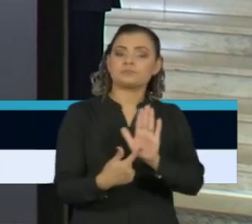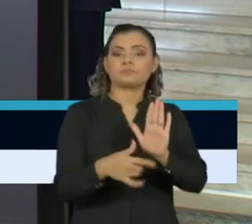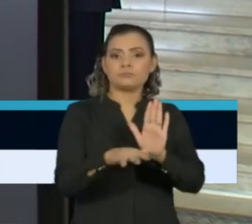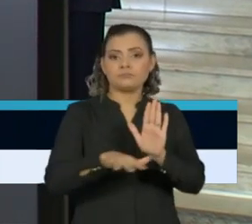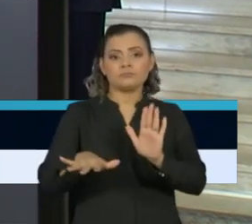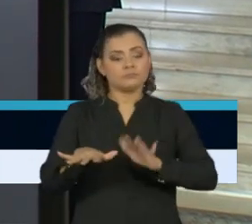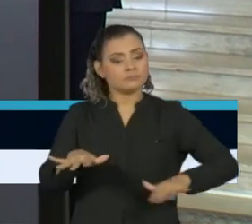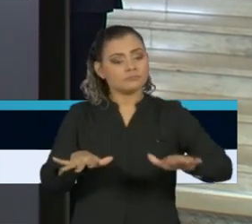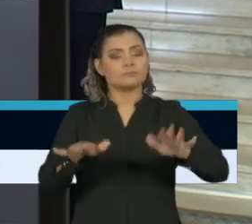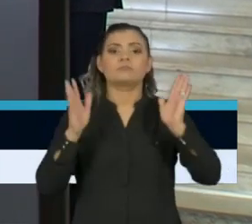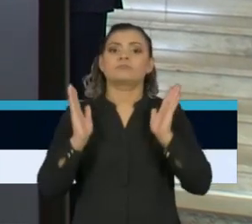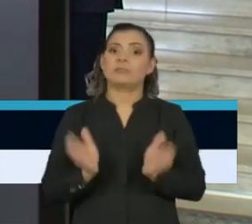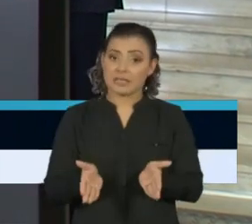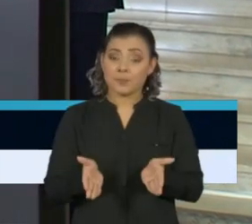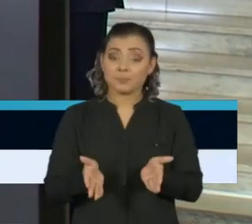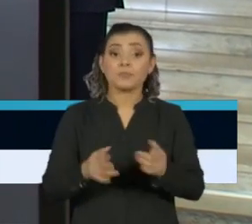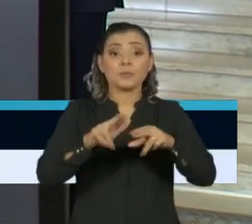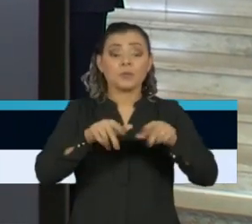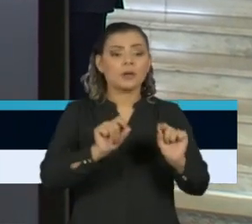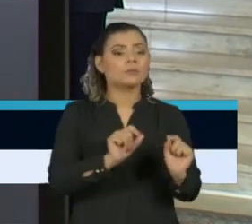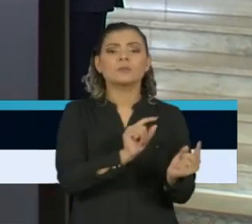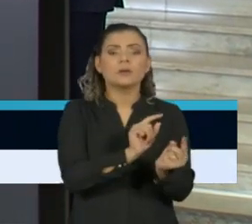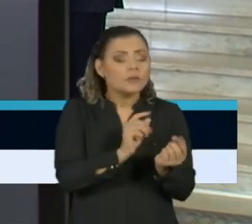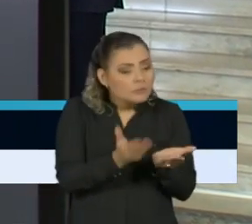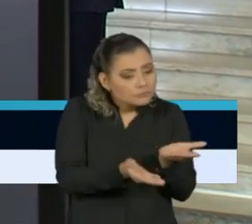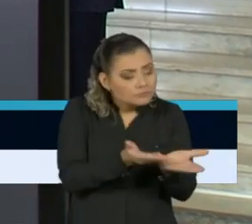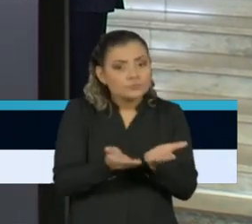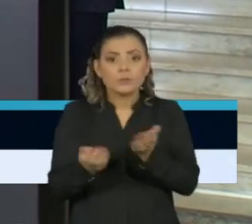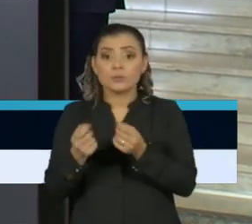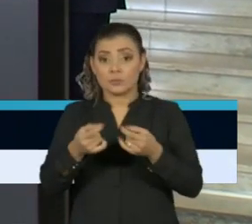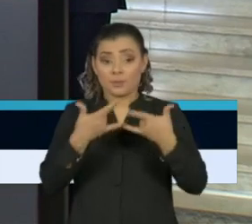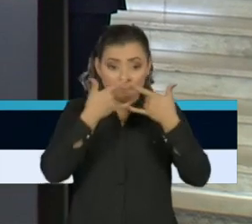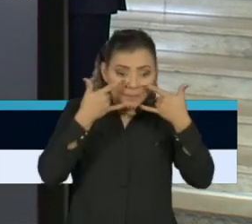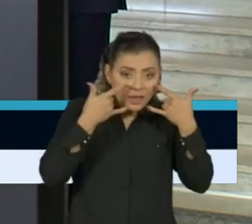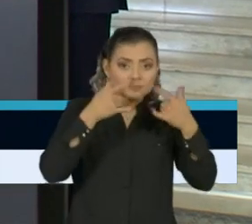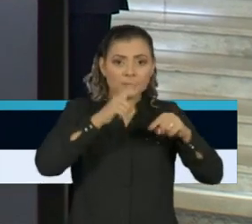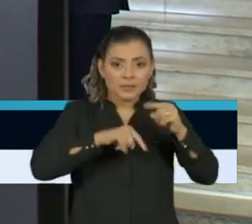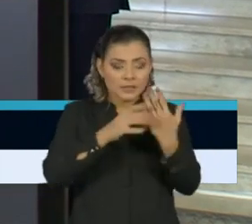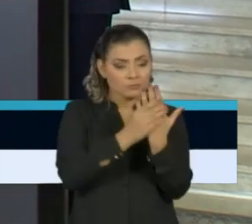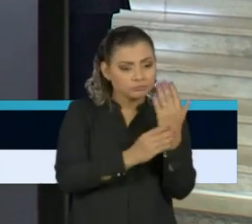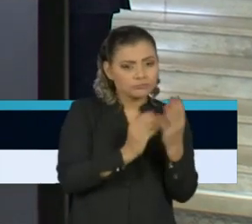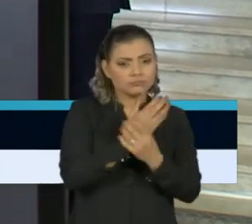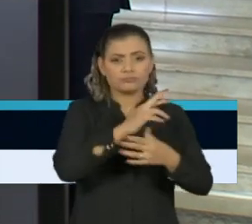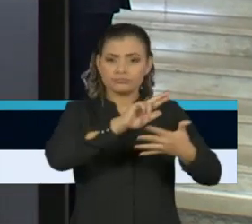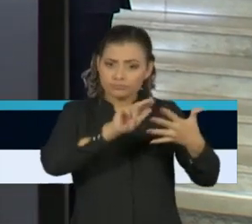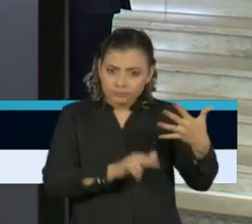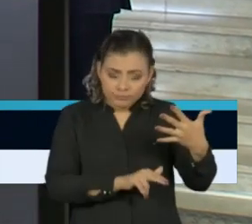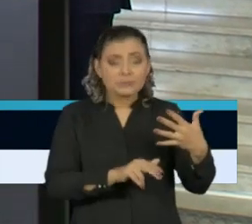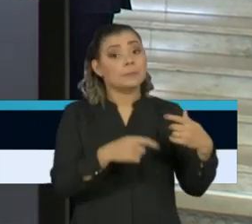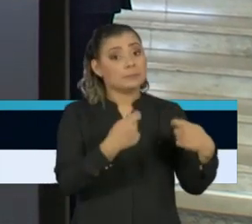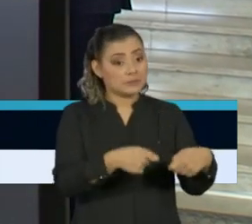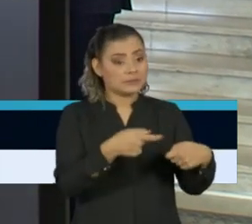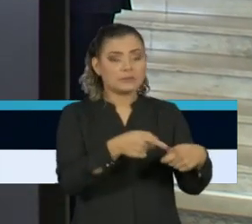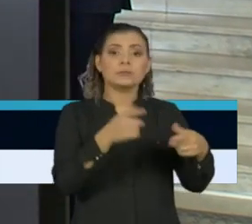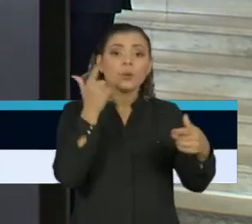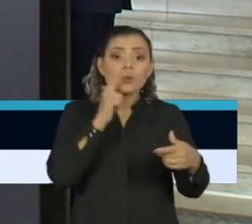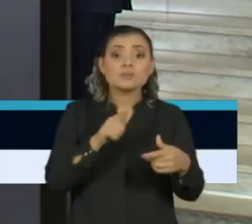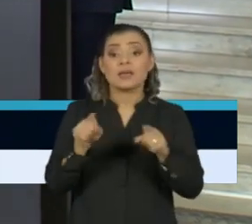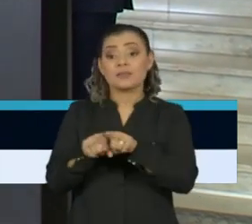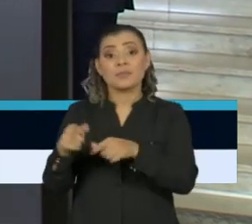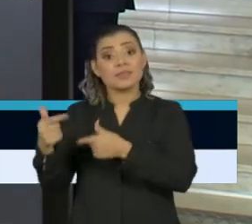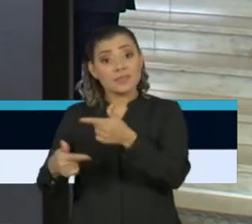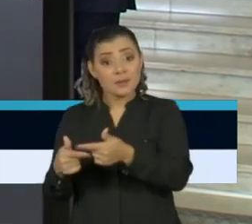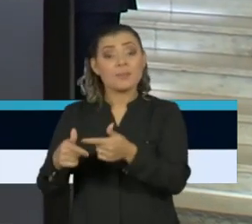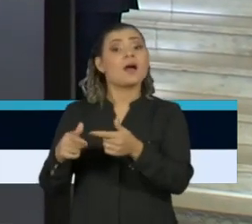campos. Ela atende uma necessidade premente, que é de máscaras e de larga escala, e gera renda,